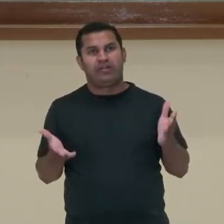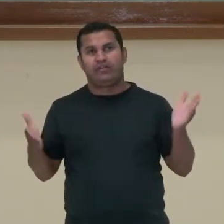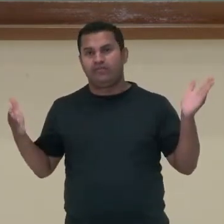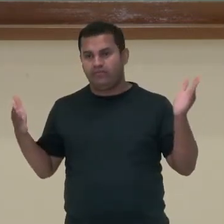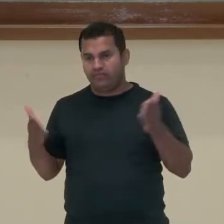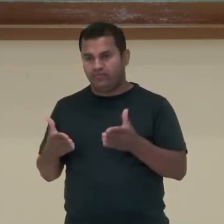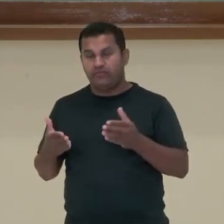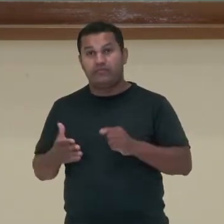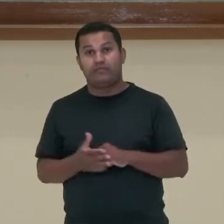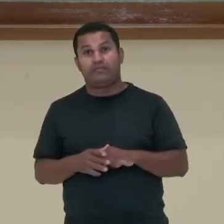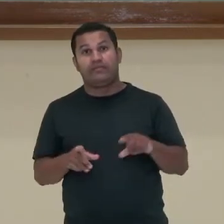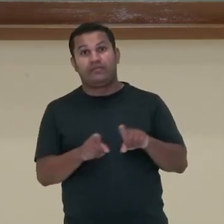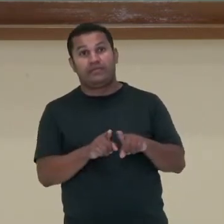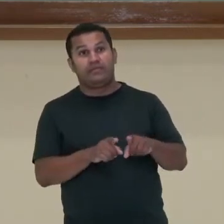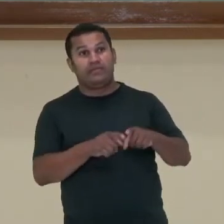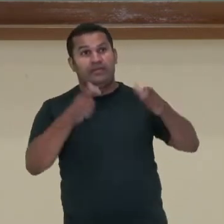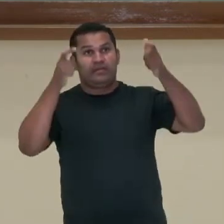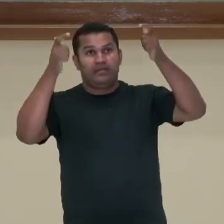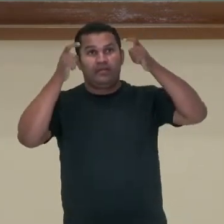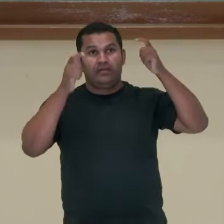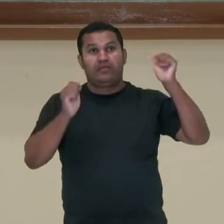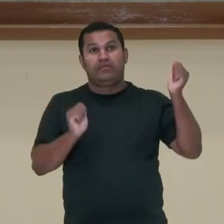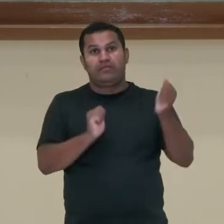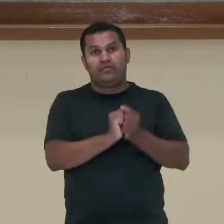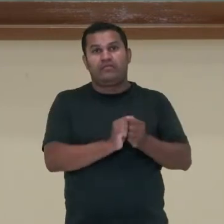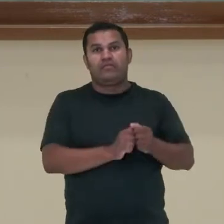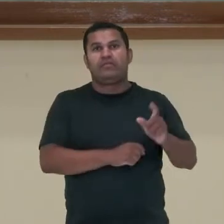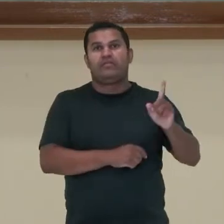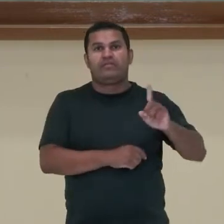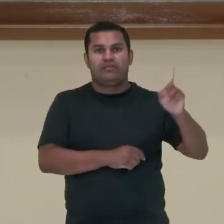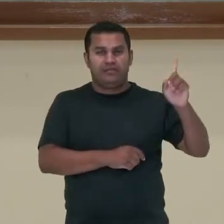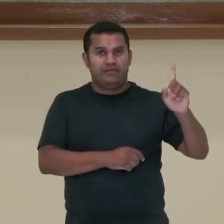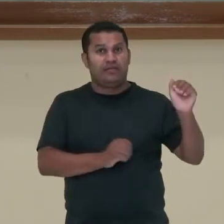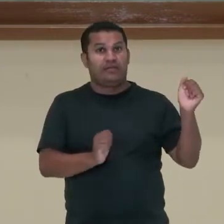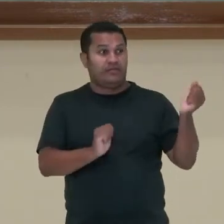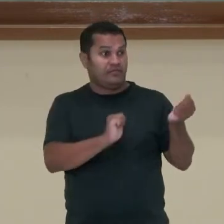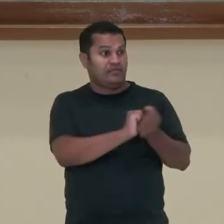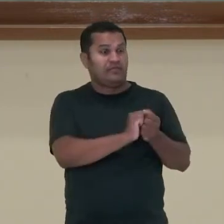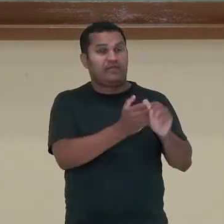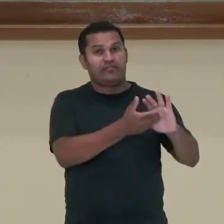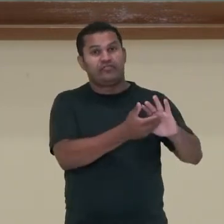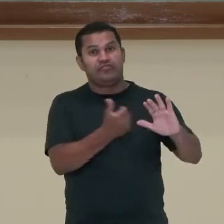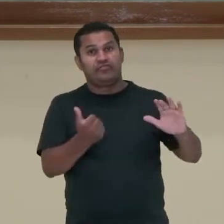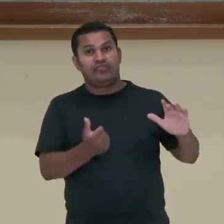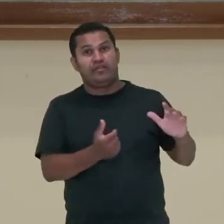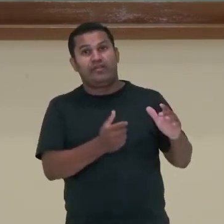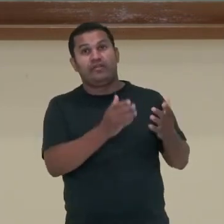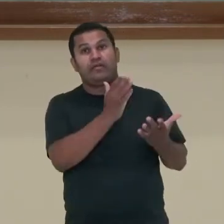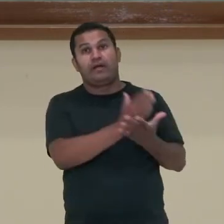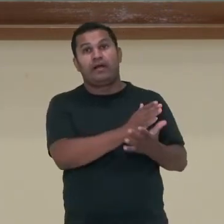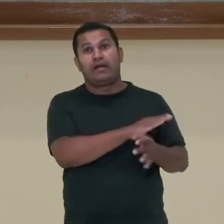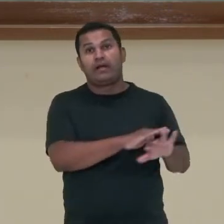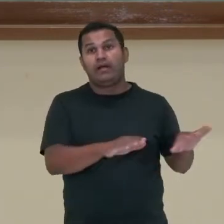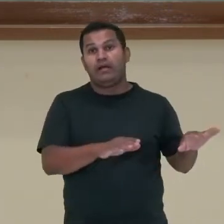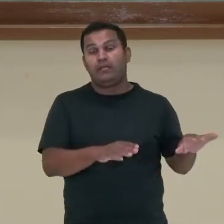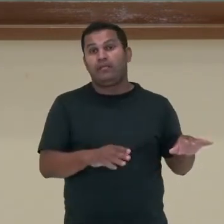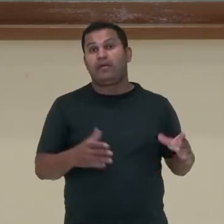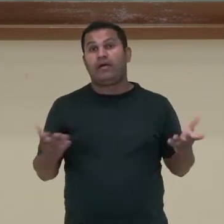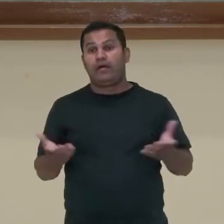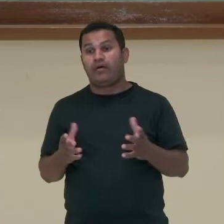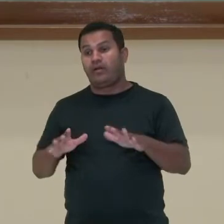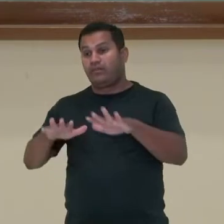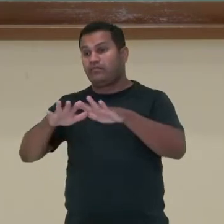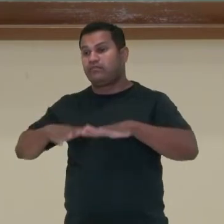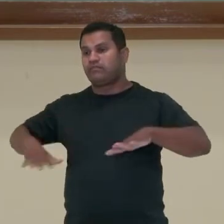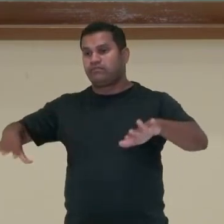poder. Por quê? Agora a ciência vai trazer exatamente o poder do próprio ser humano. Então agora o homem está com uma liberdade e ela não é mais coagido.